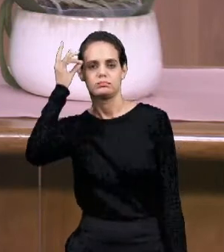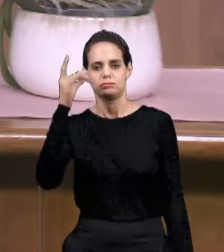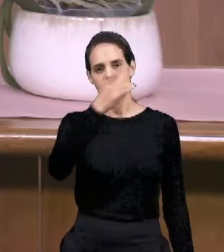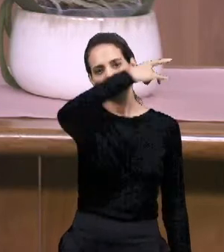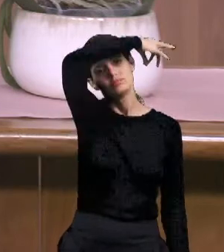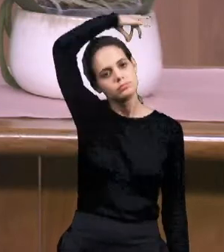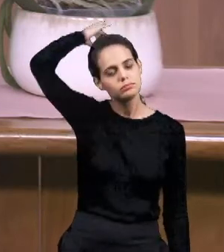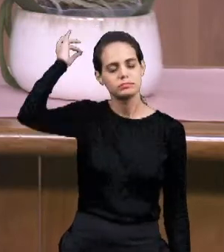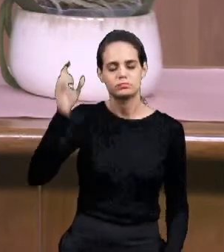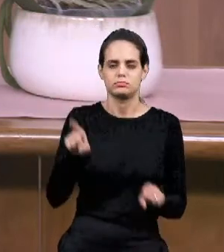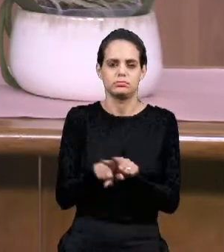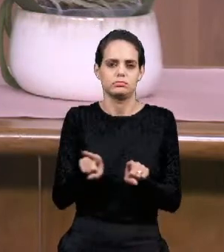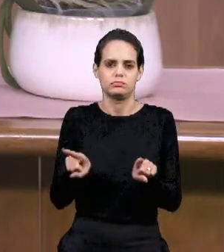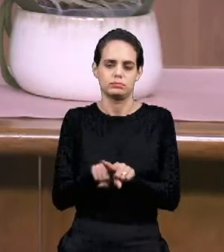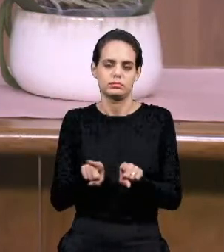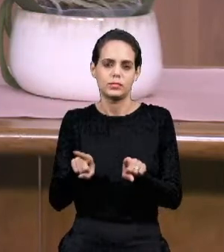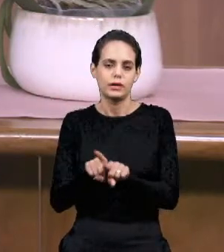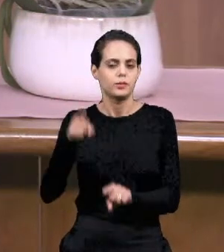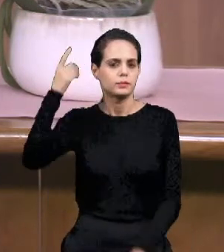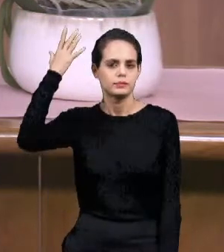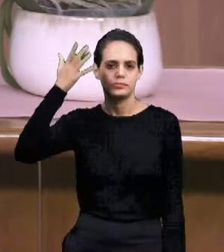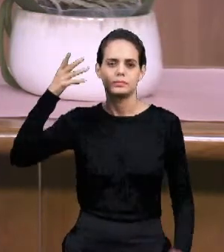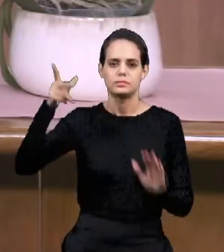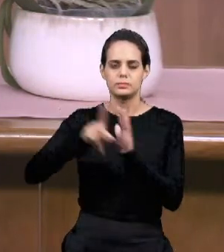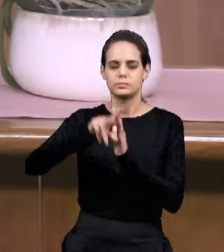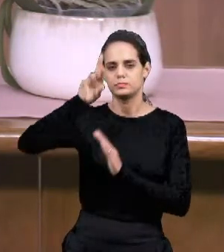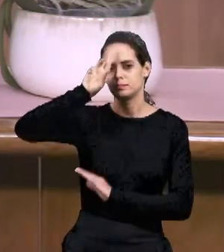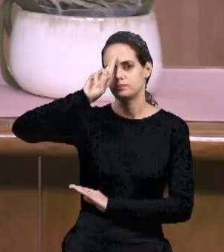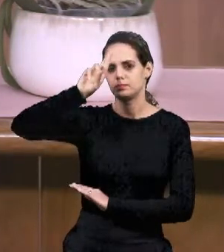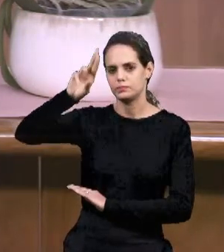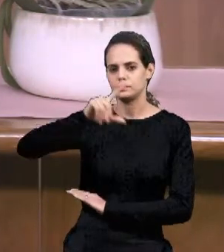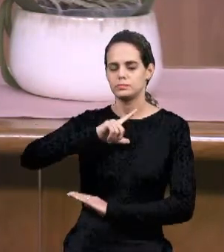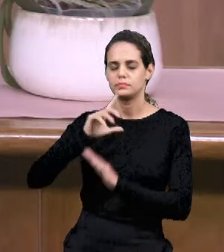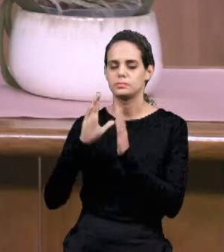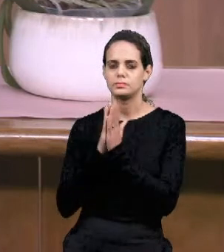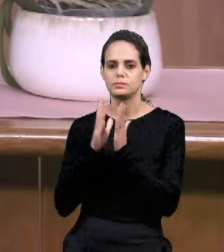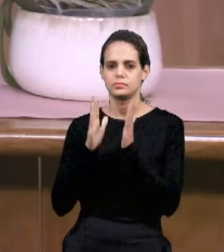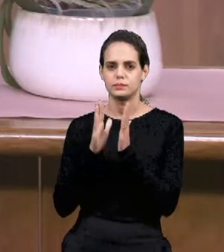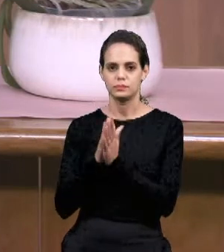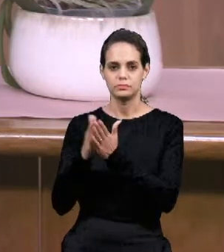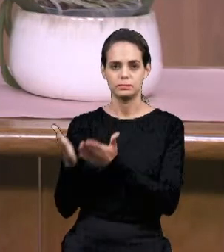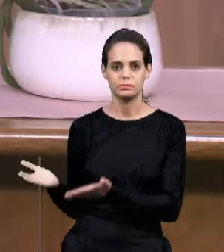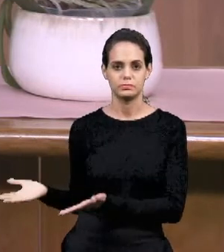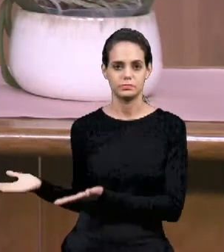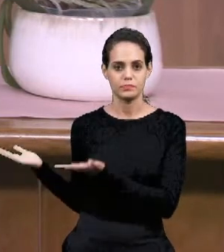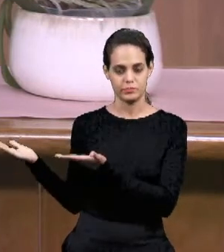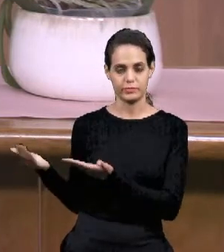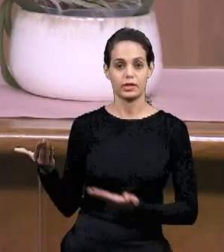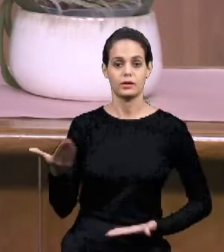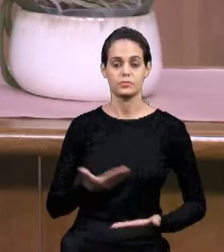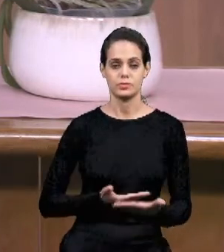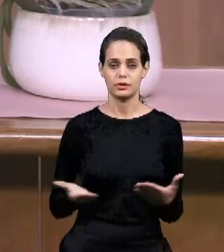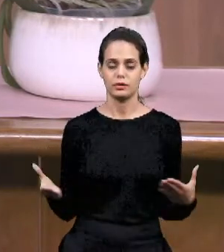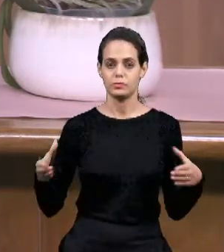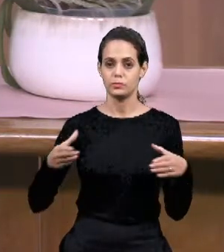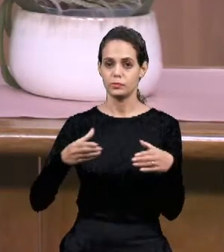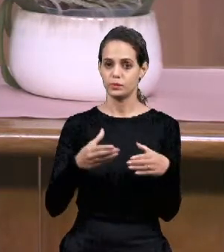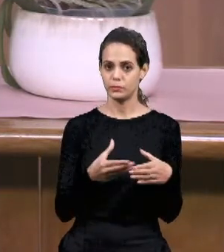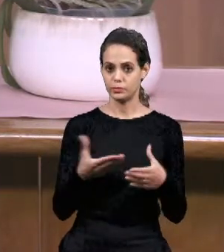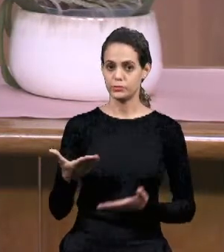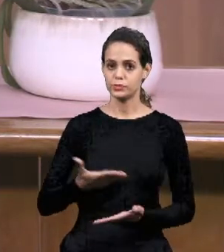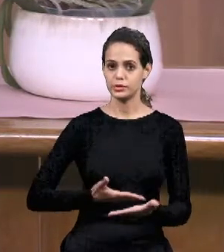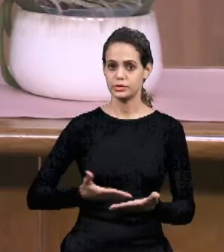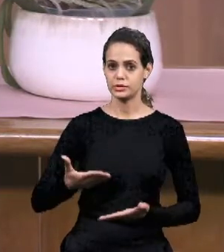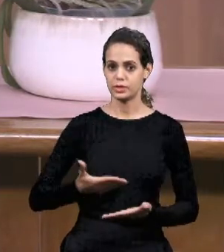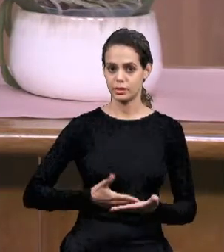uma palavra do Senhor, precisa ouvir uma oração. Os nossos irmãos estão 24 horas por dia em